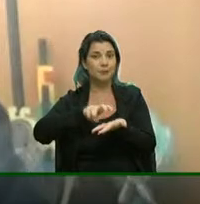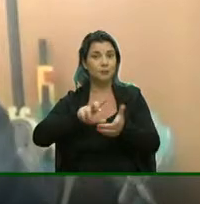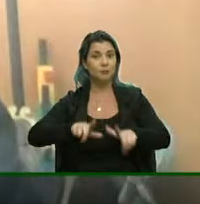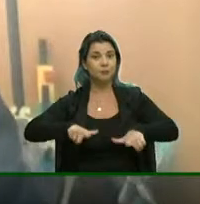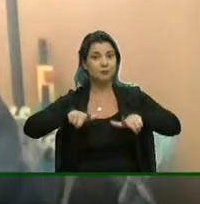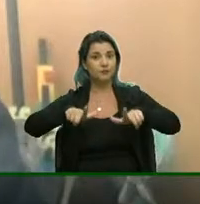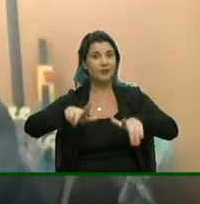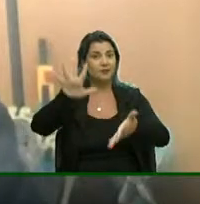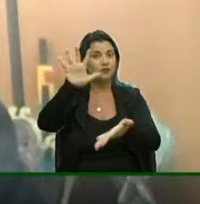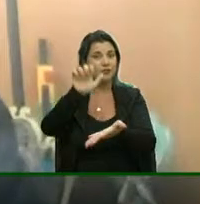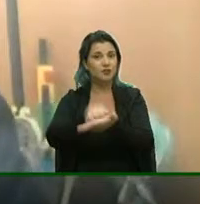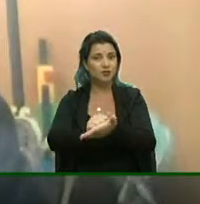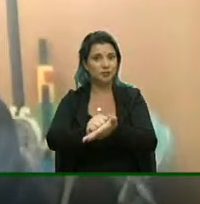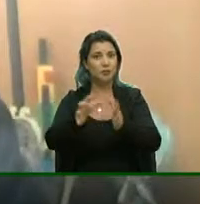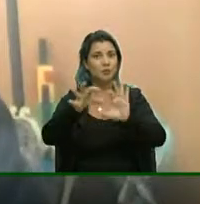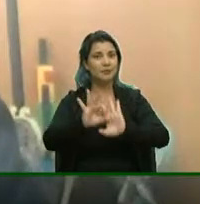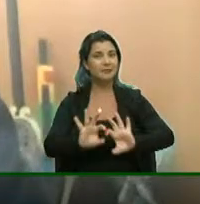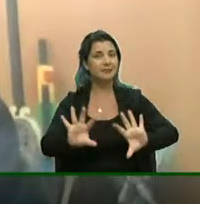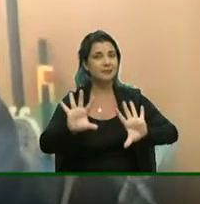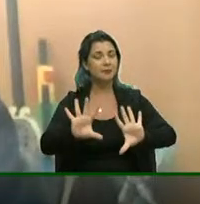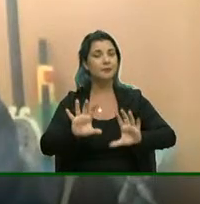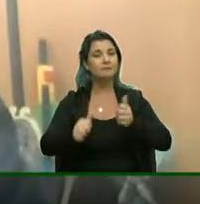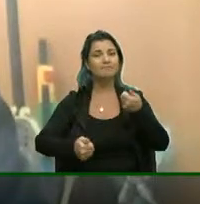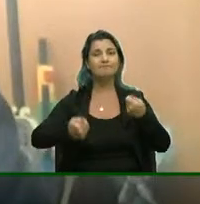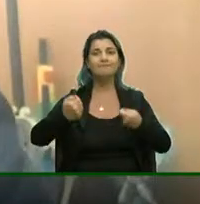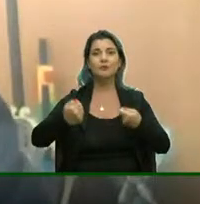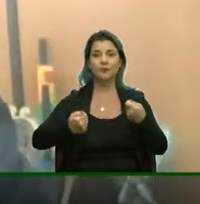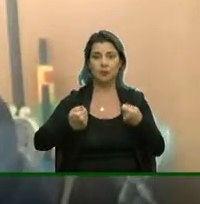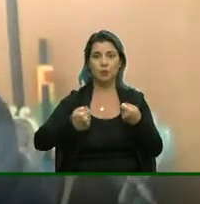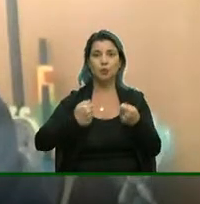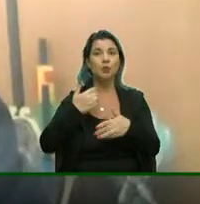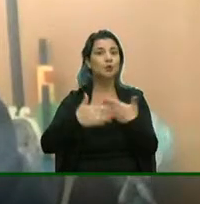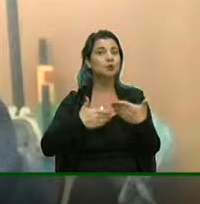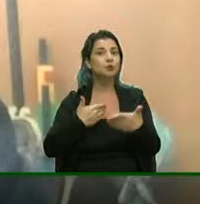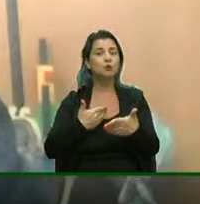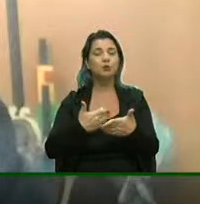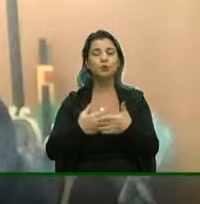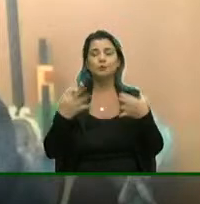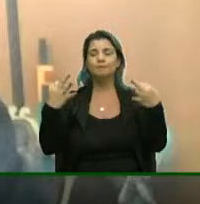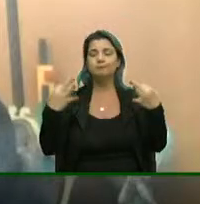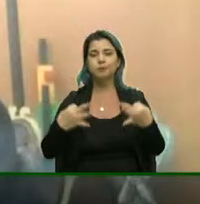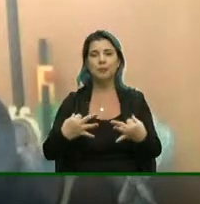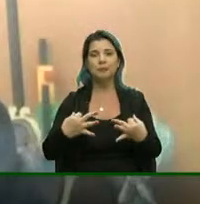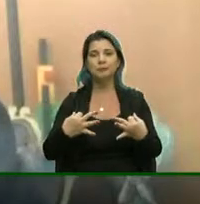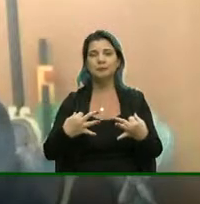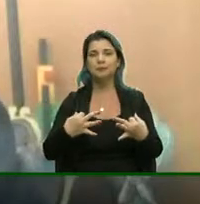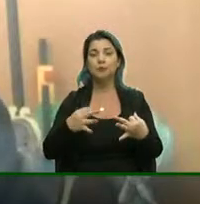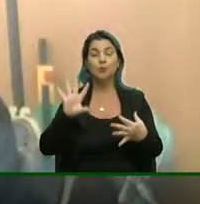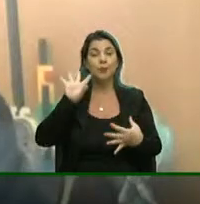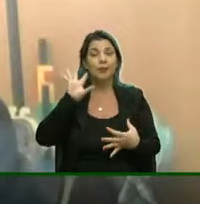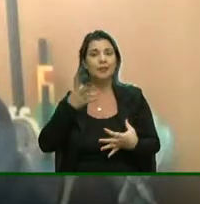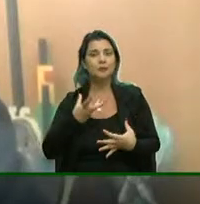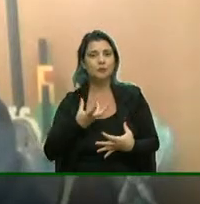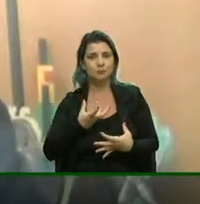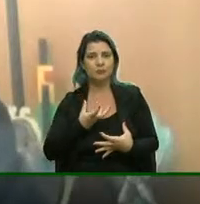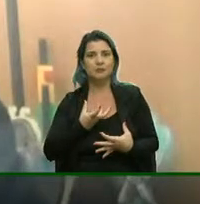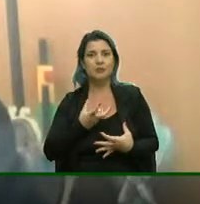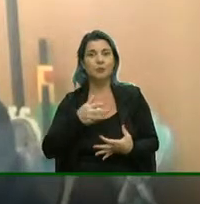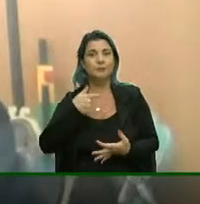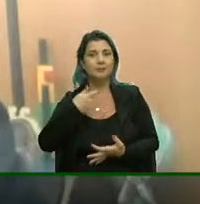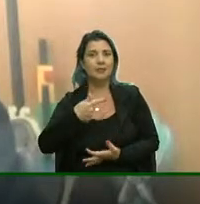registro e licenciamento do veículo, tudo em conformidade com a resolução